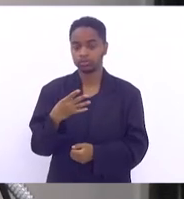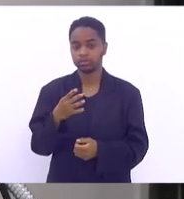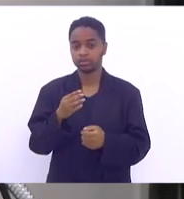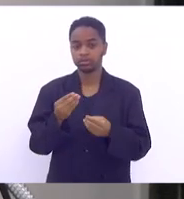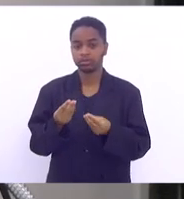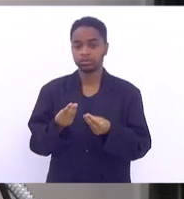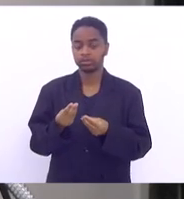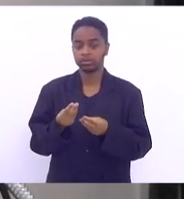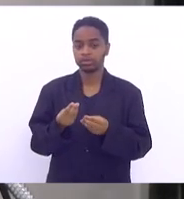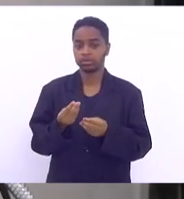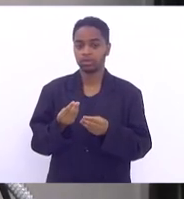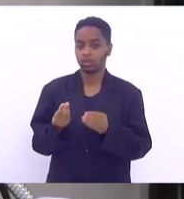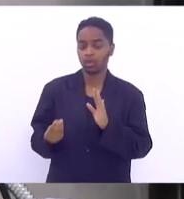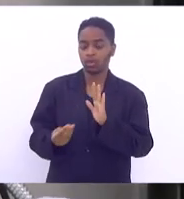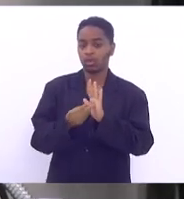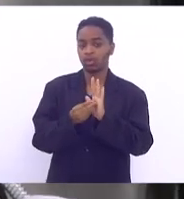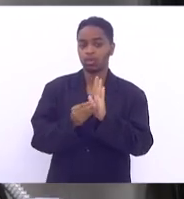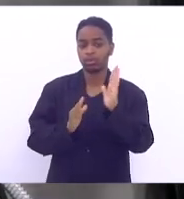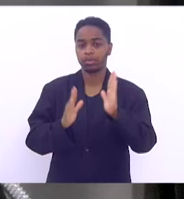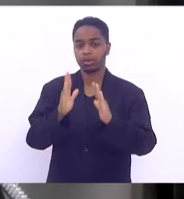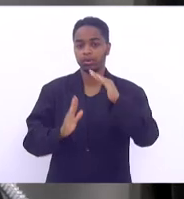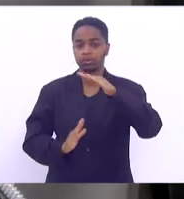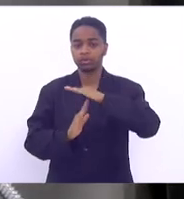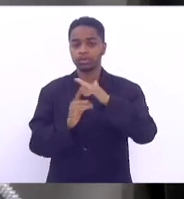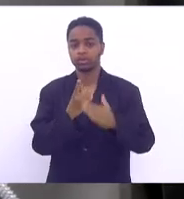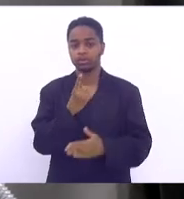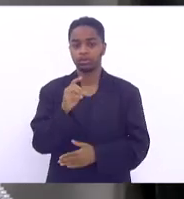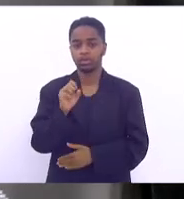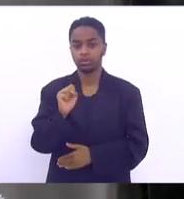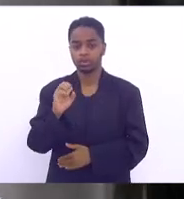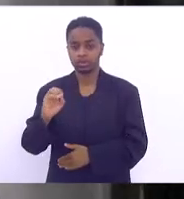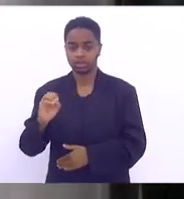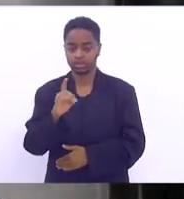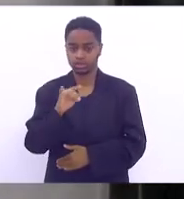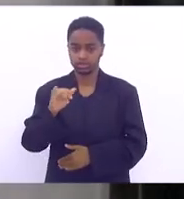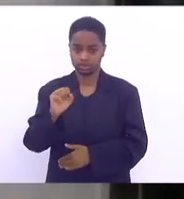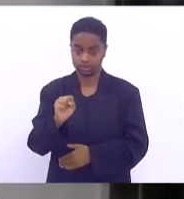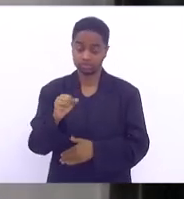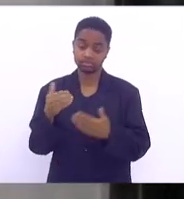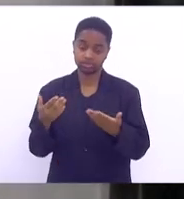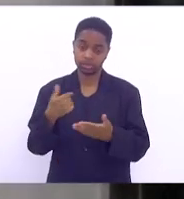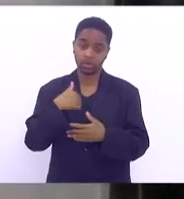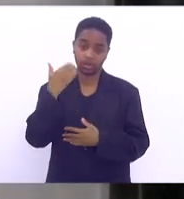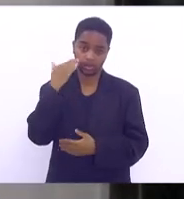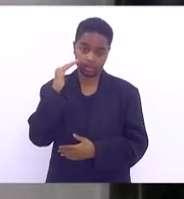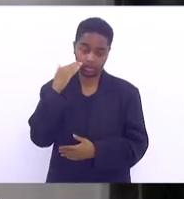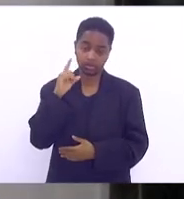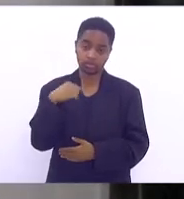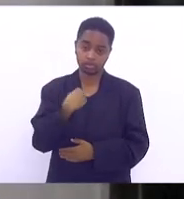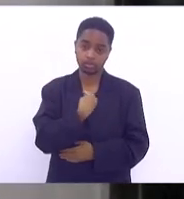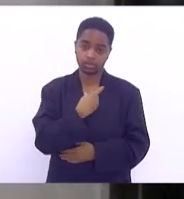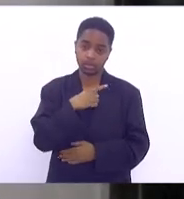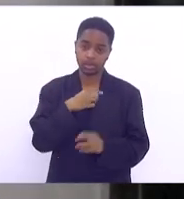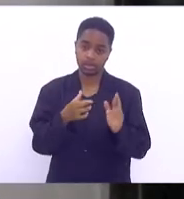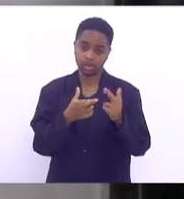impõe um prazo de 180 dias para execução do disposto na lei. Eu até entendo que nós teríamos competência para